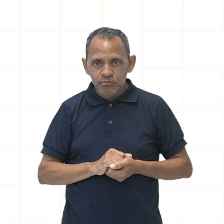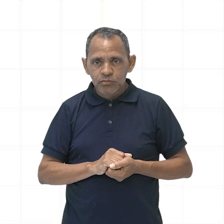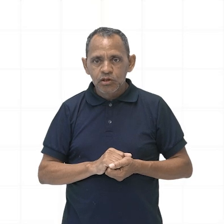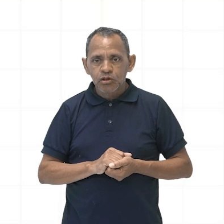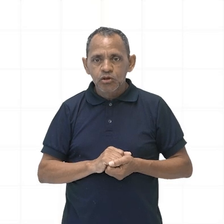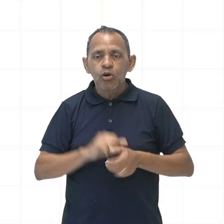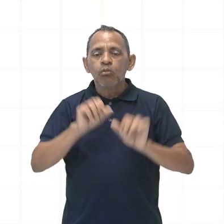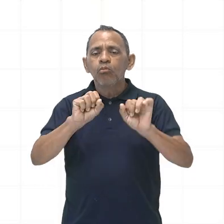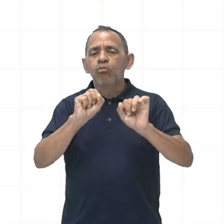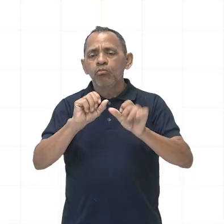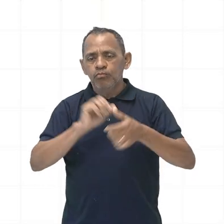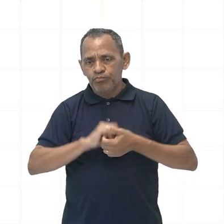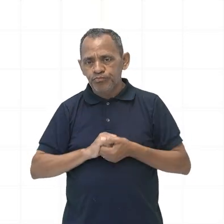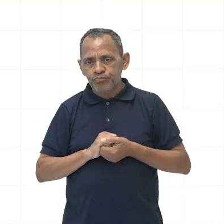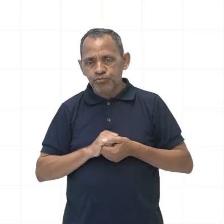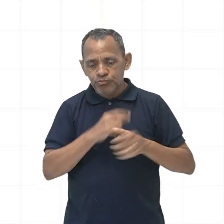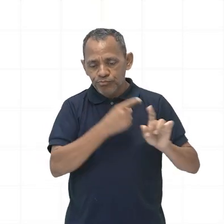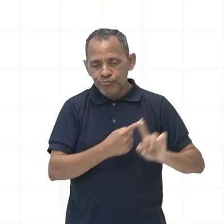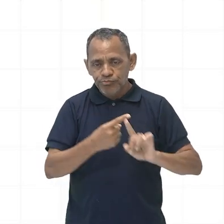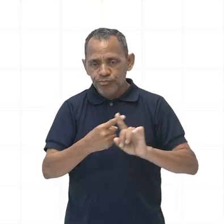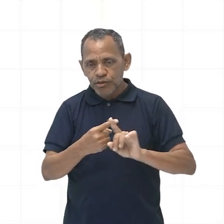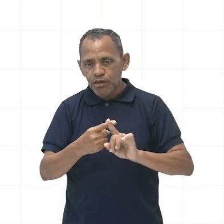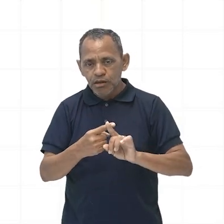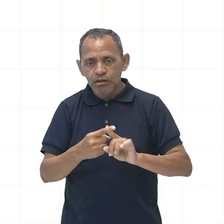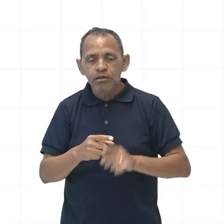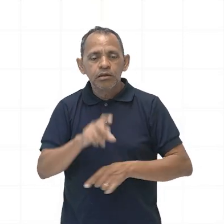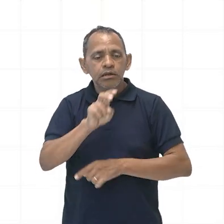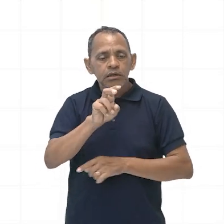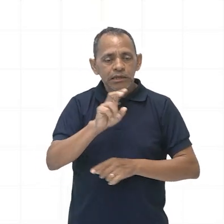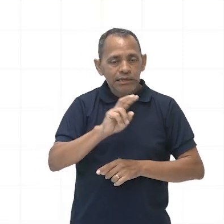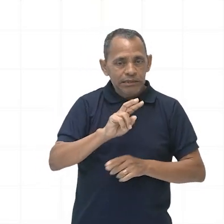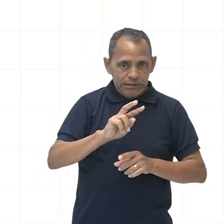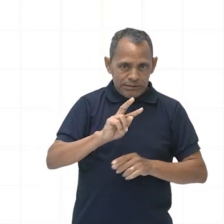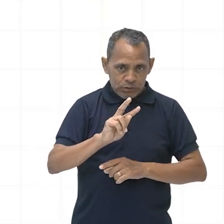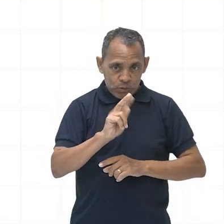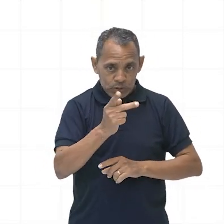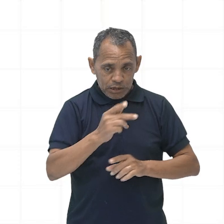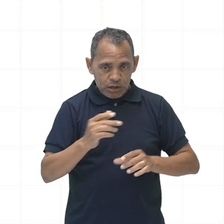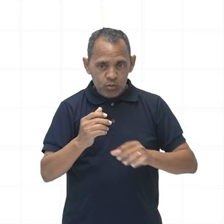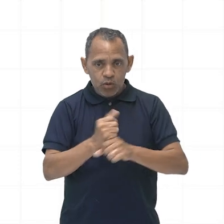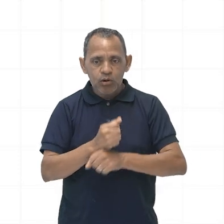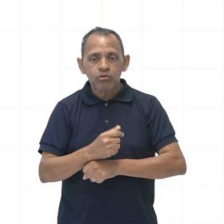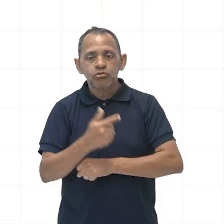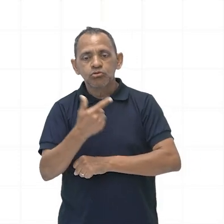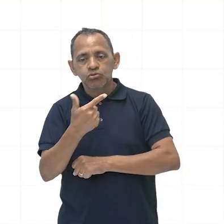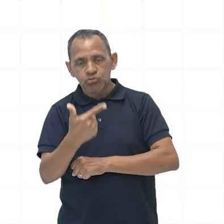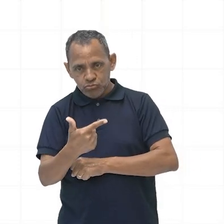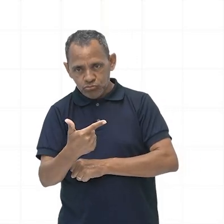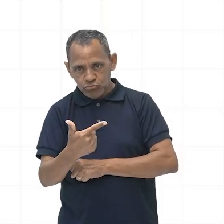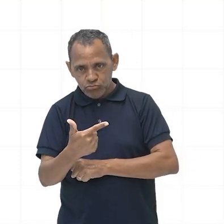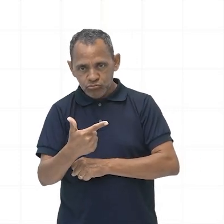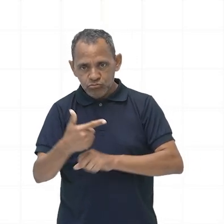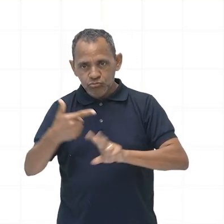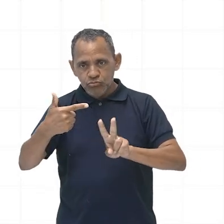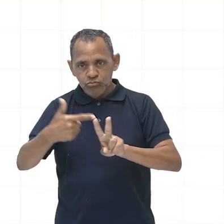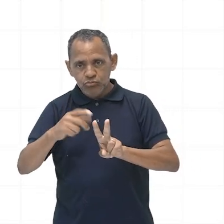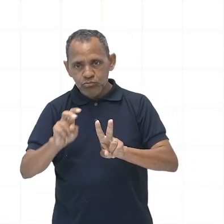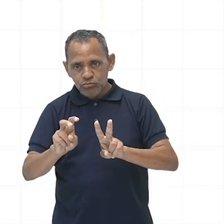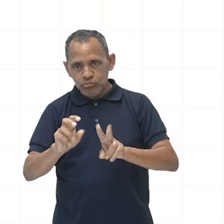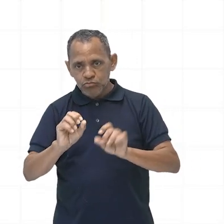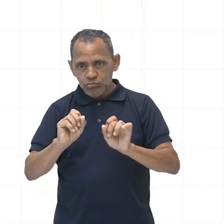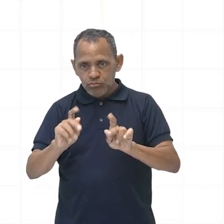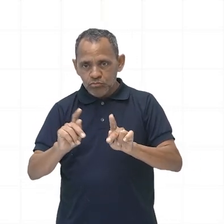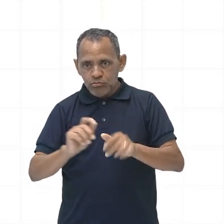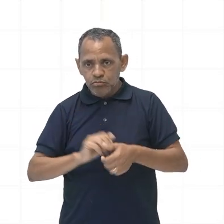multiplicação. Como 5 não tem ninguém para cortar, o H vai ser igual a 2 raiz de 5.